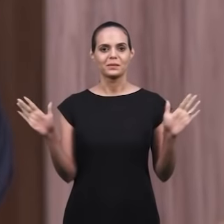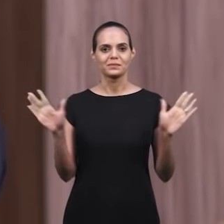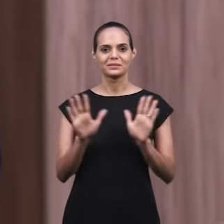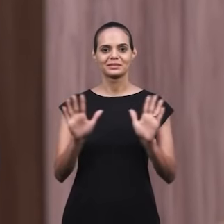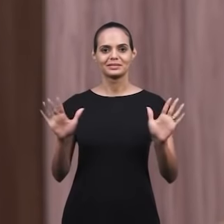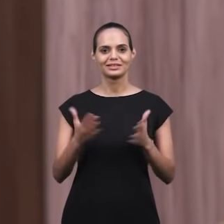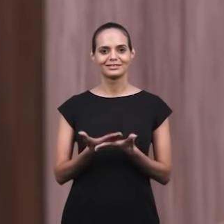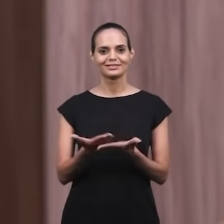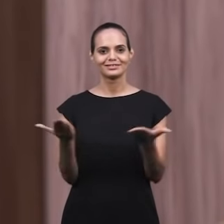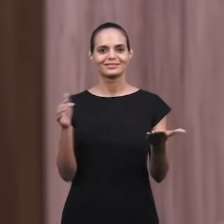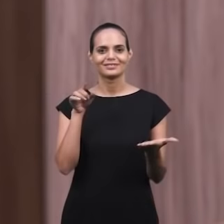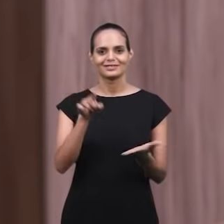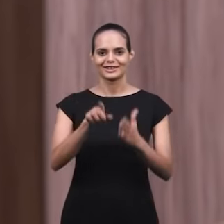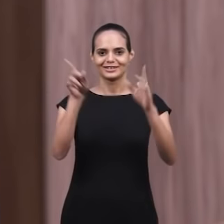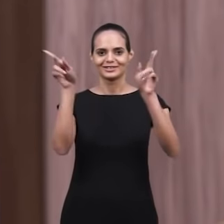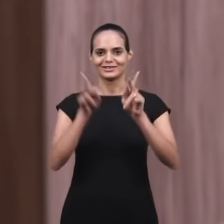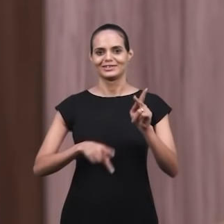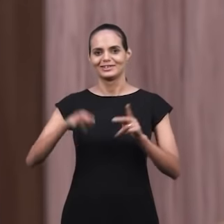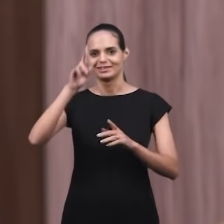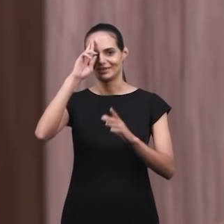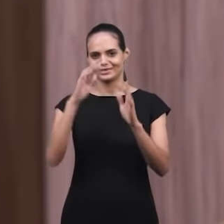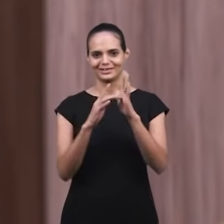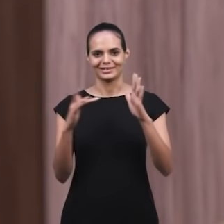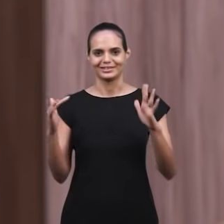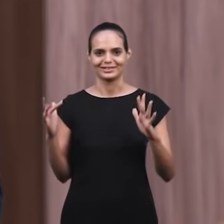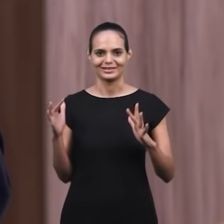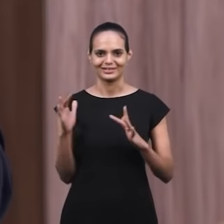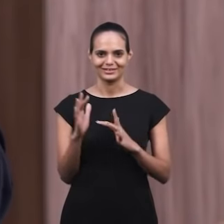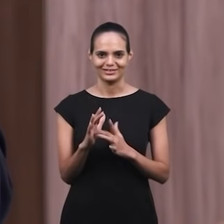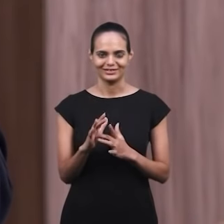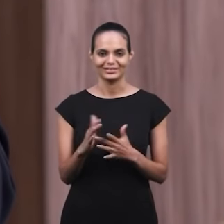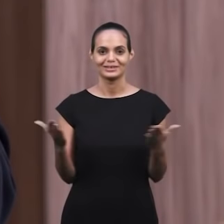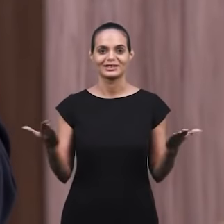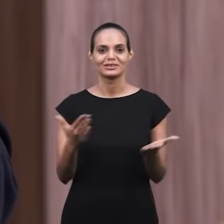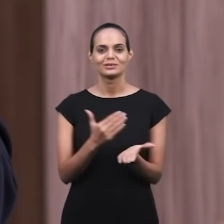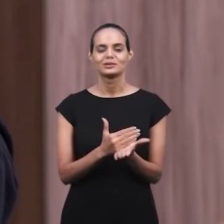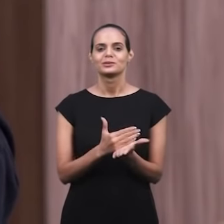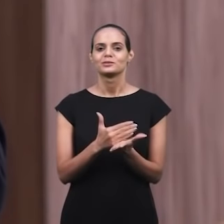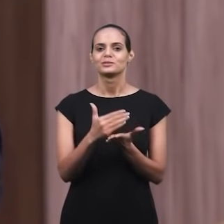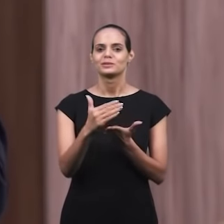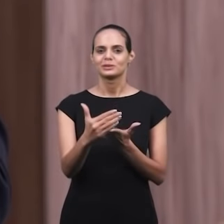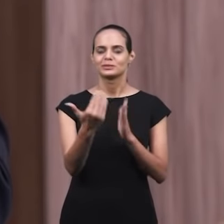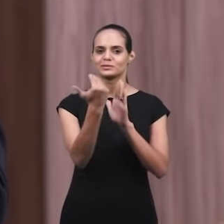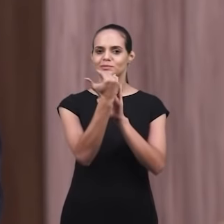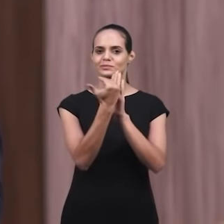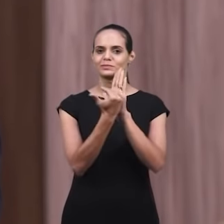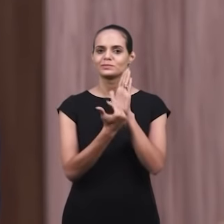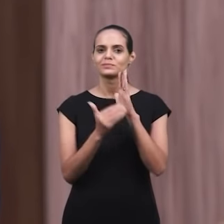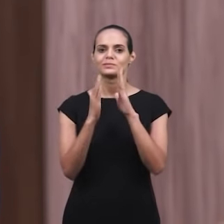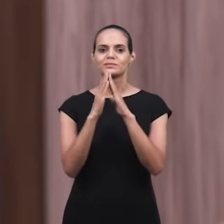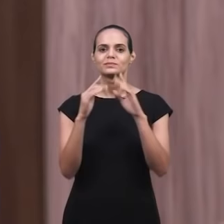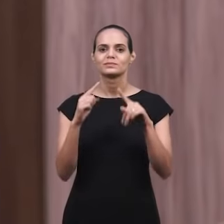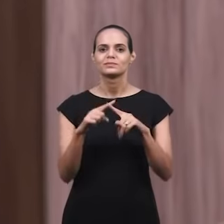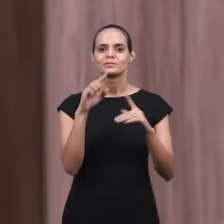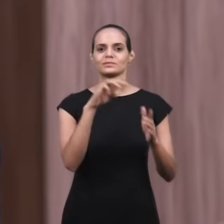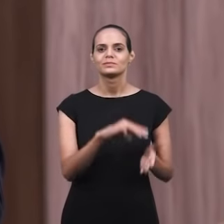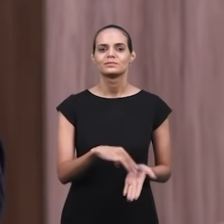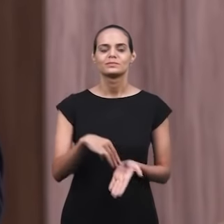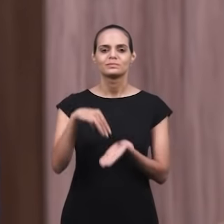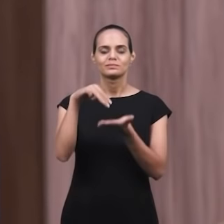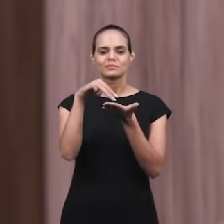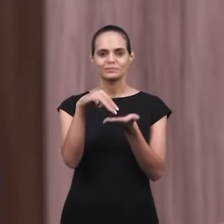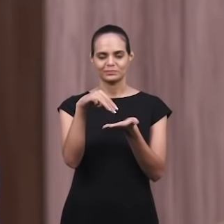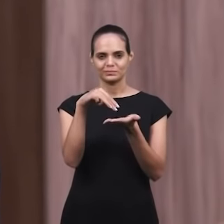Olá, eu te saúdo com a paz do Senhor Jesus. Nós estamos começando agora a programação da Igreja Cristã Maranata,